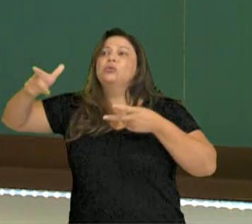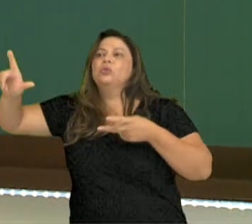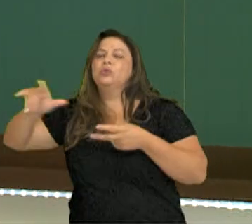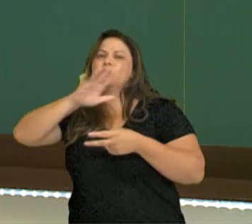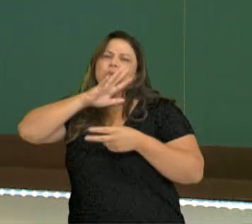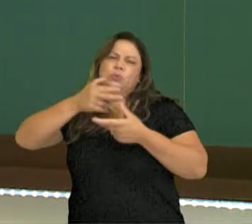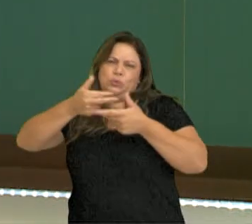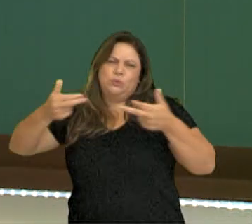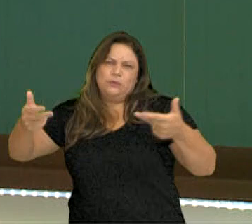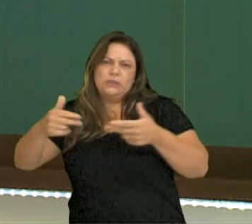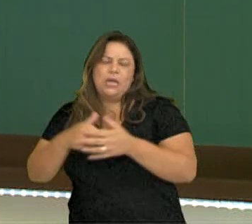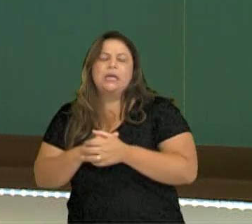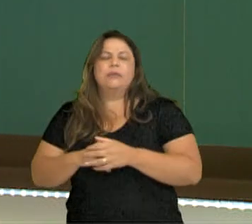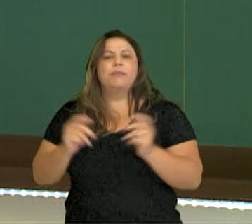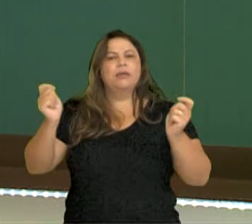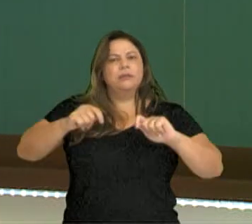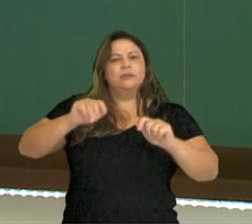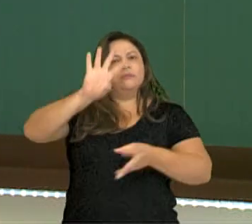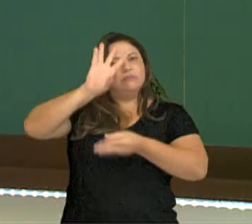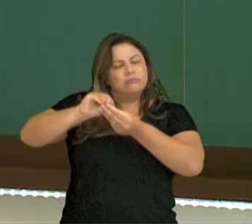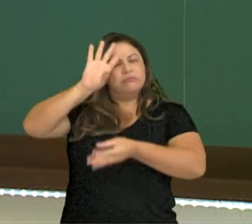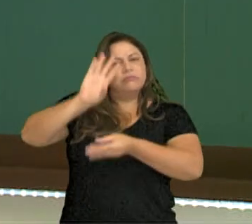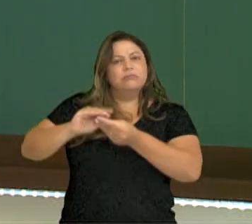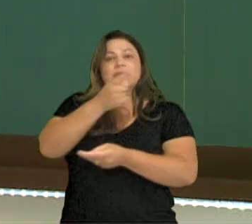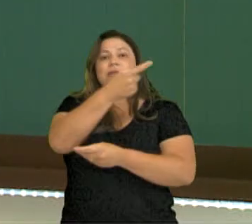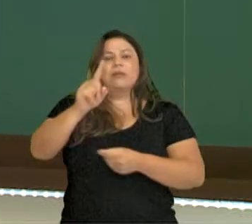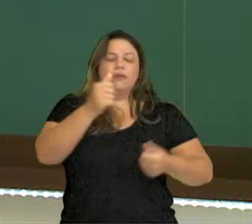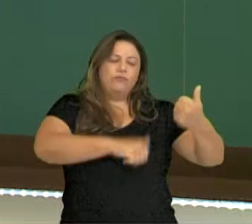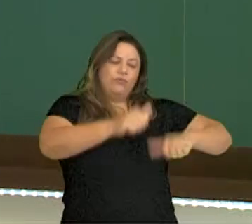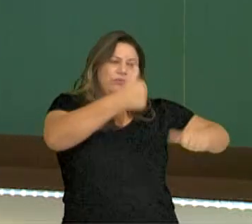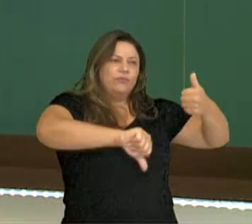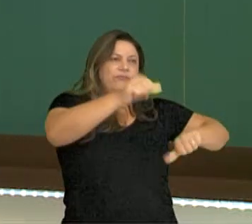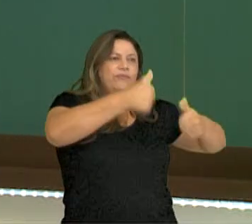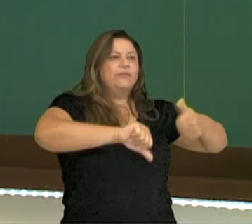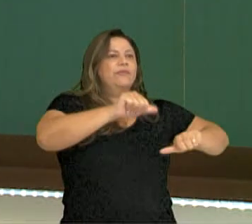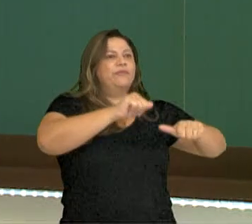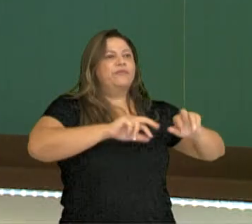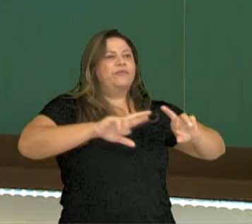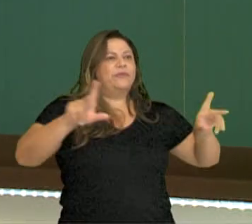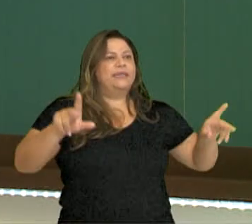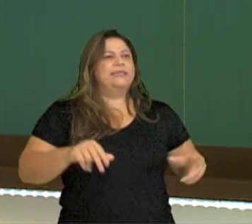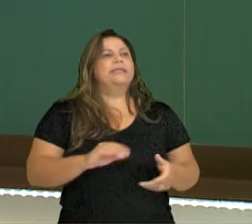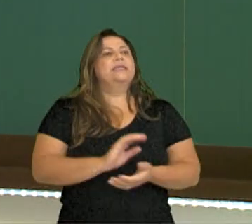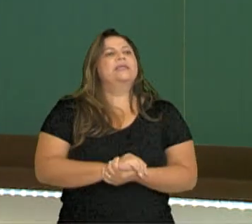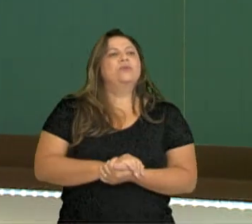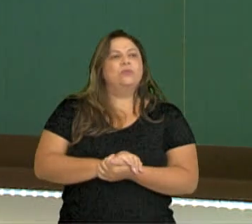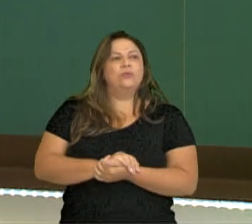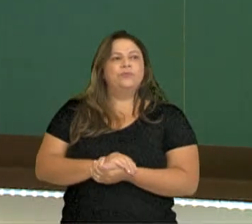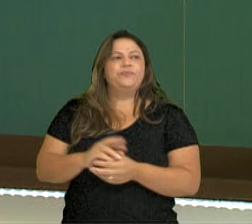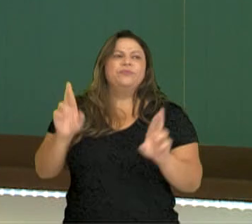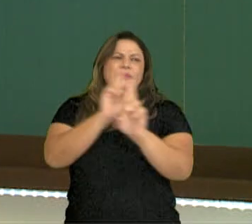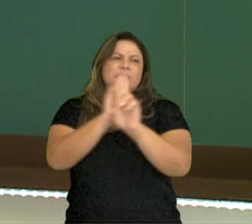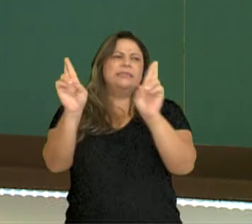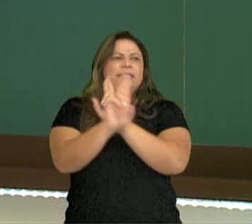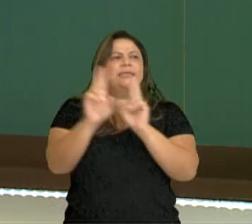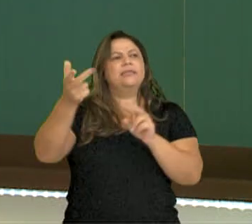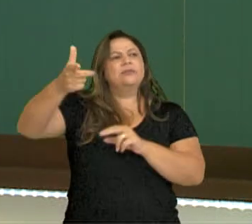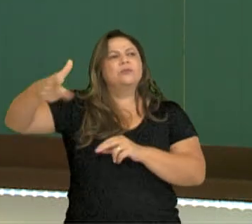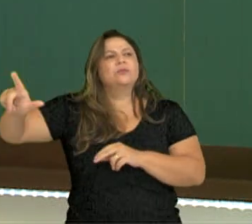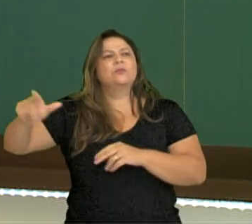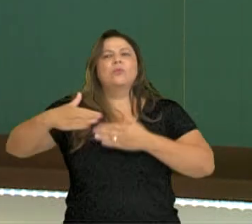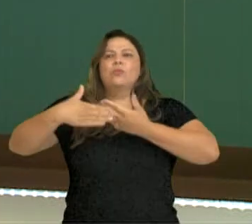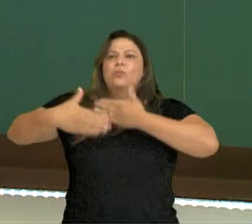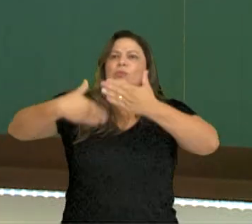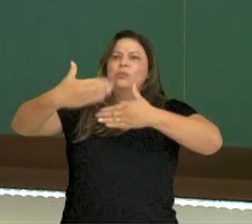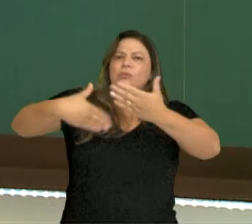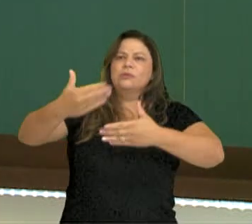comparação permite chegar à conclusão que não foi feito em laboratório. Então é fácil de comparar e estabelecer relações com outras sequências. Aqui está mostrando,